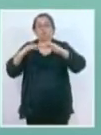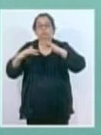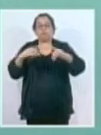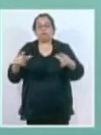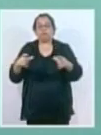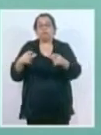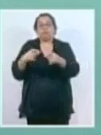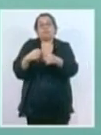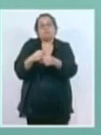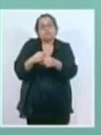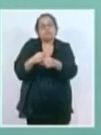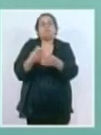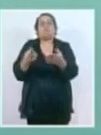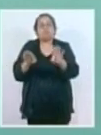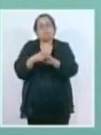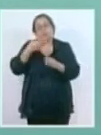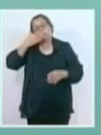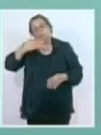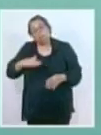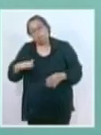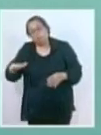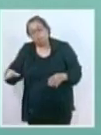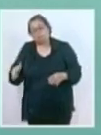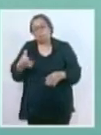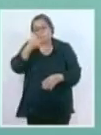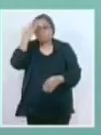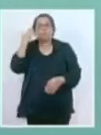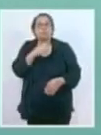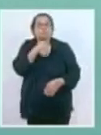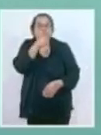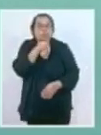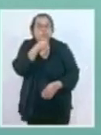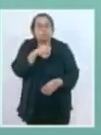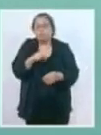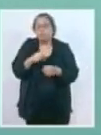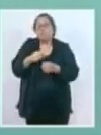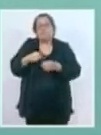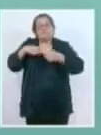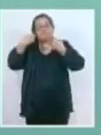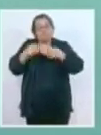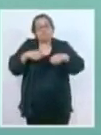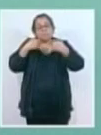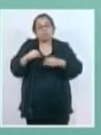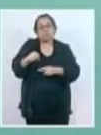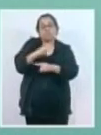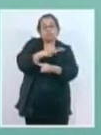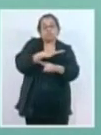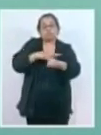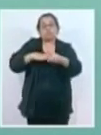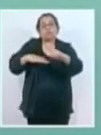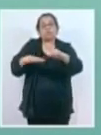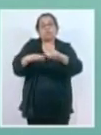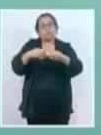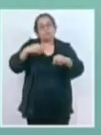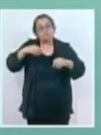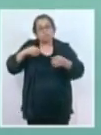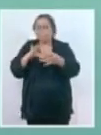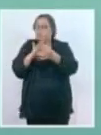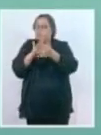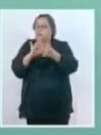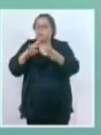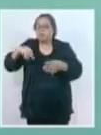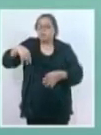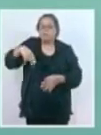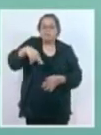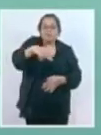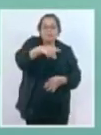reduzida, a criança, o idoso, que precisa se socializar, precisa Sim. se locomover,